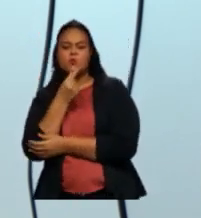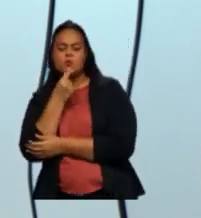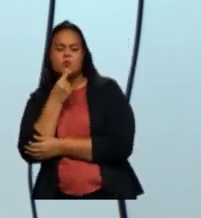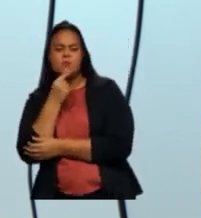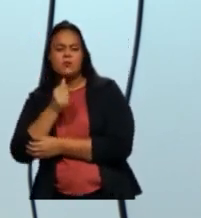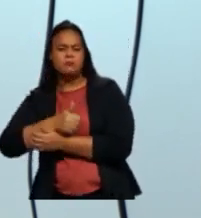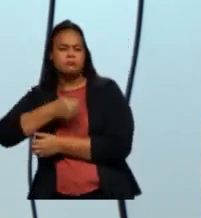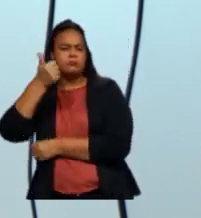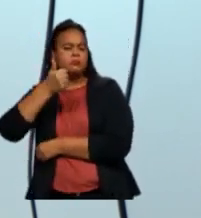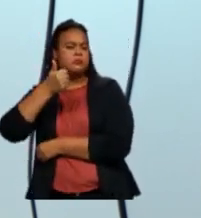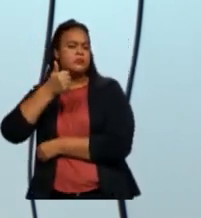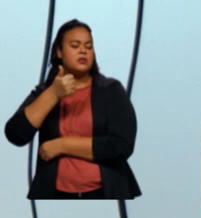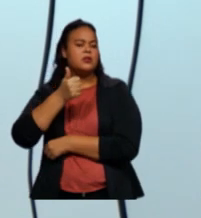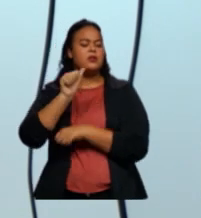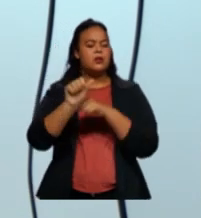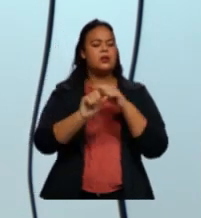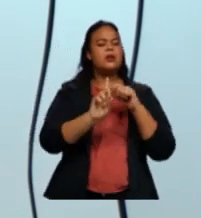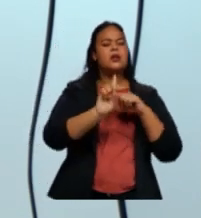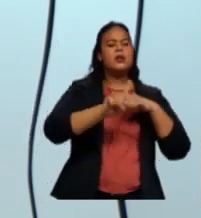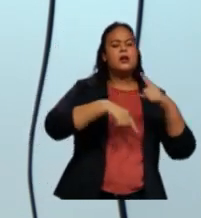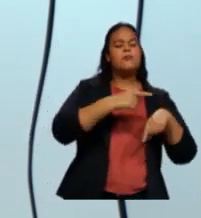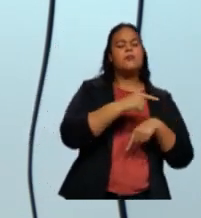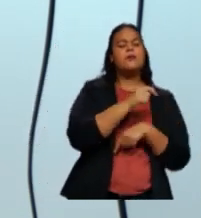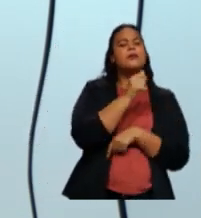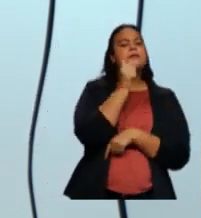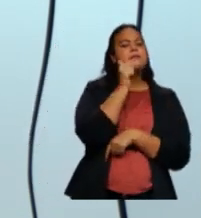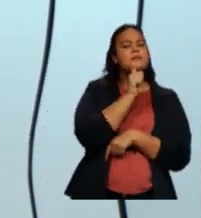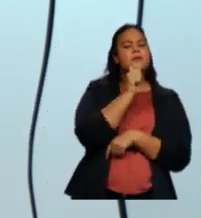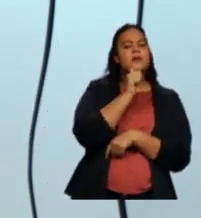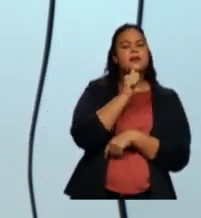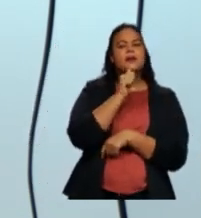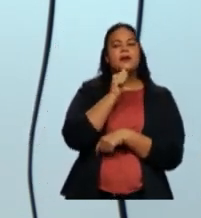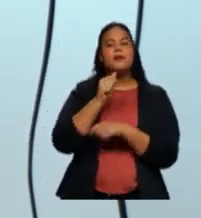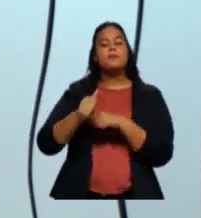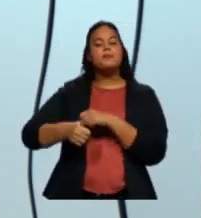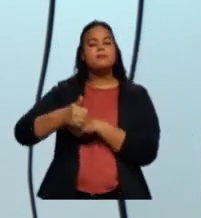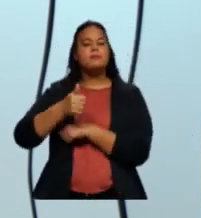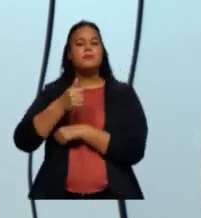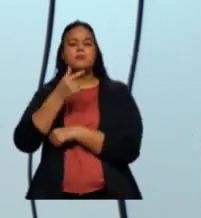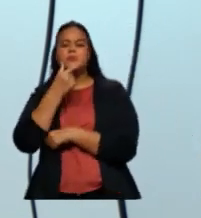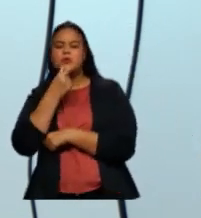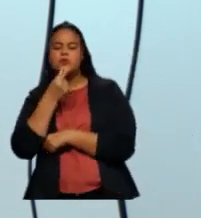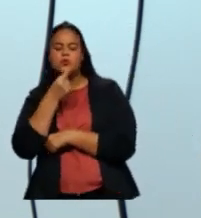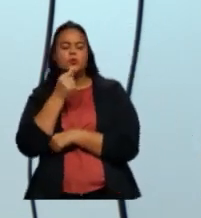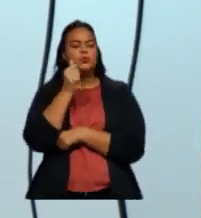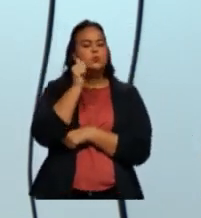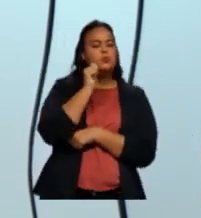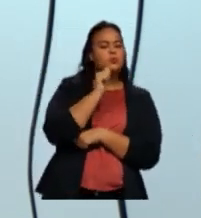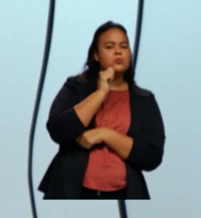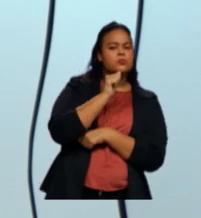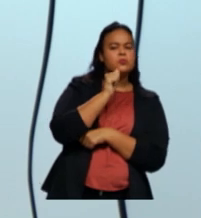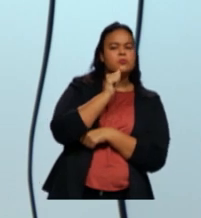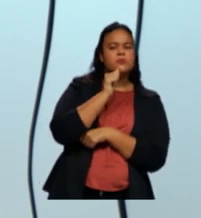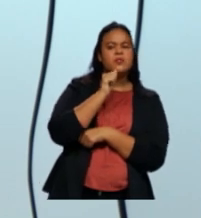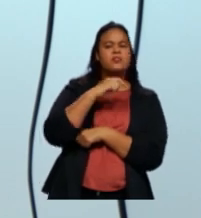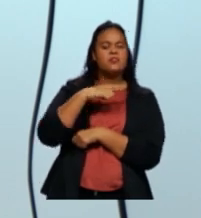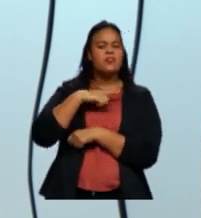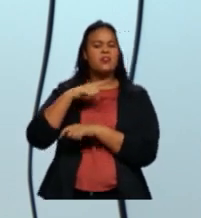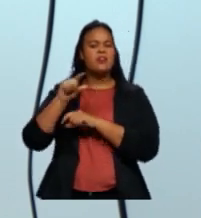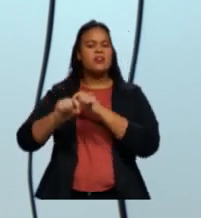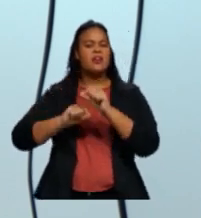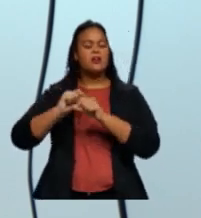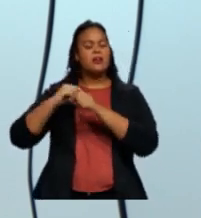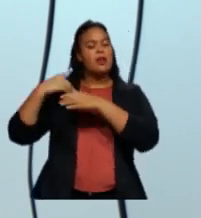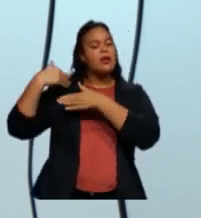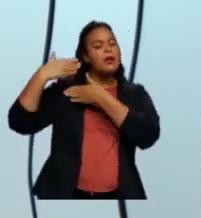primárias são as genitálias, masculino, feminino. As secundárias, o nome já está indicando, vem